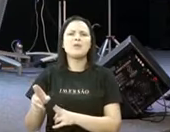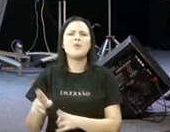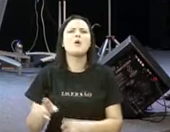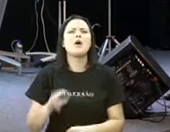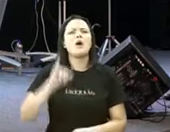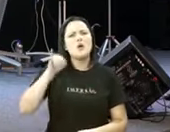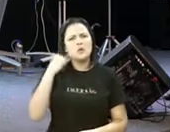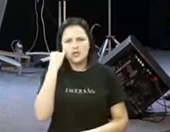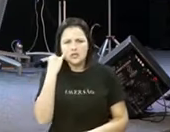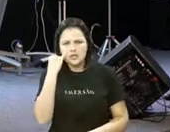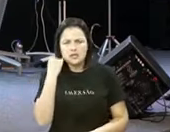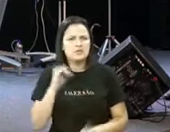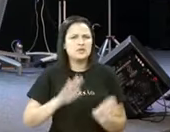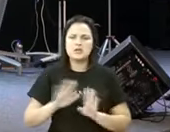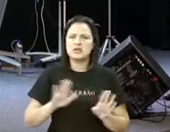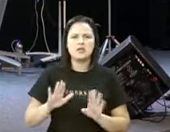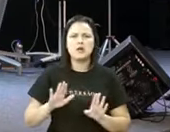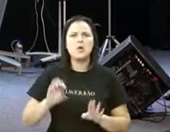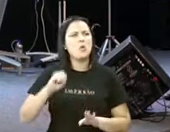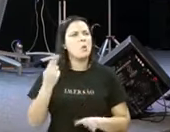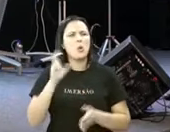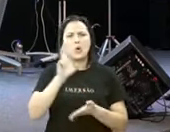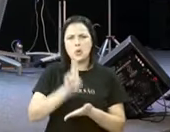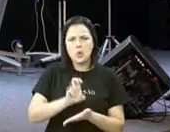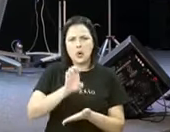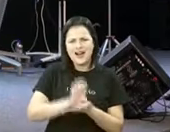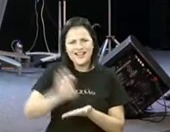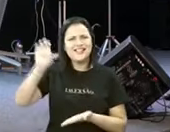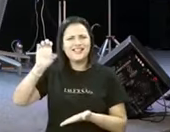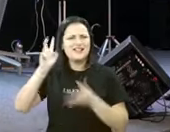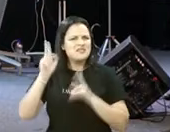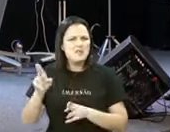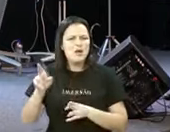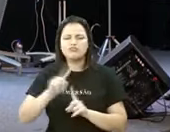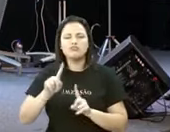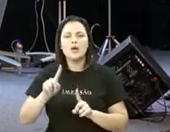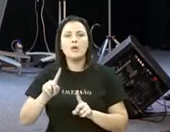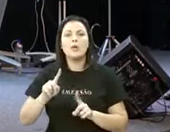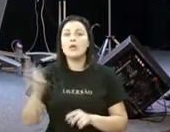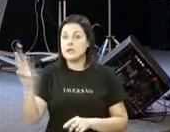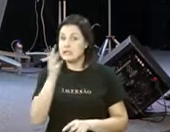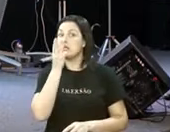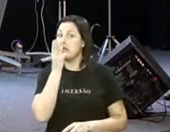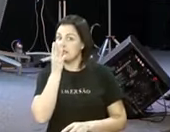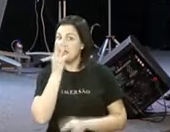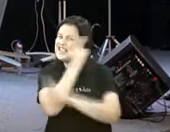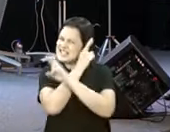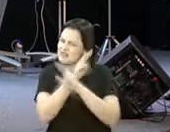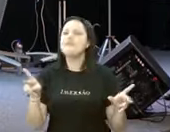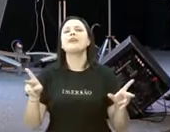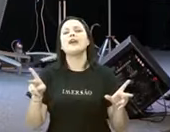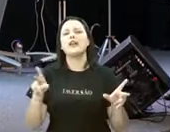a porção de Elias, a porção de Isaías era uma porção única. Como foi no ministério de Isaías, não foi no de mais